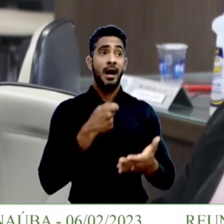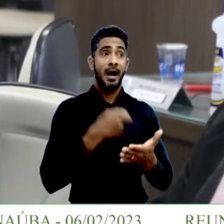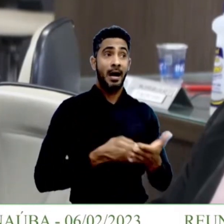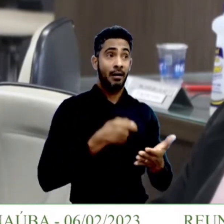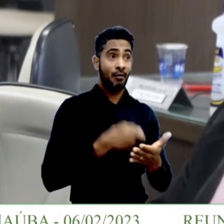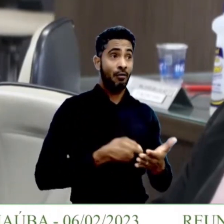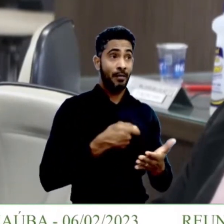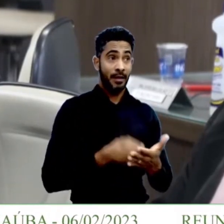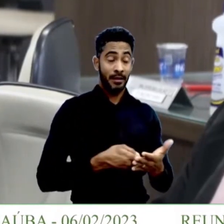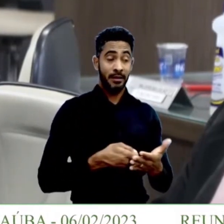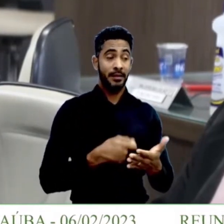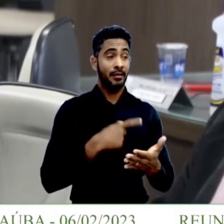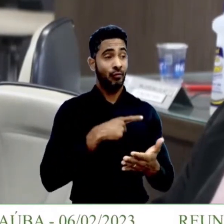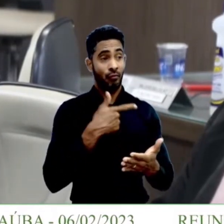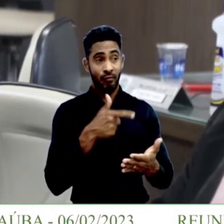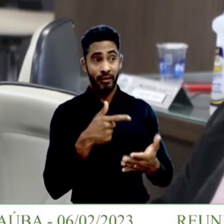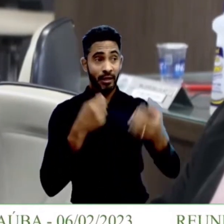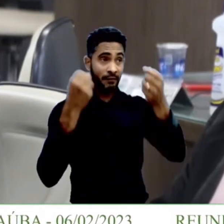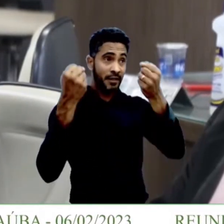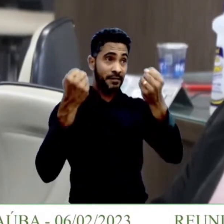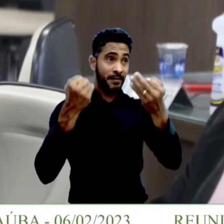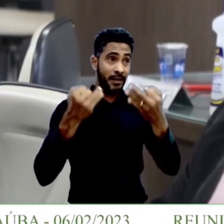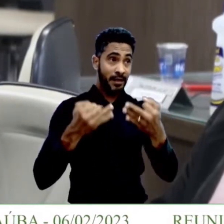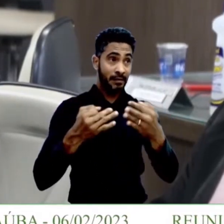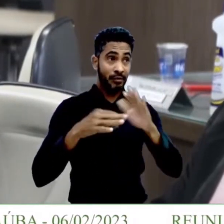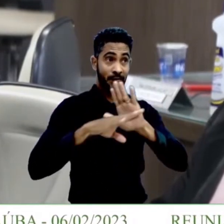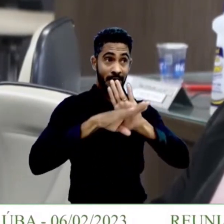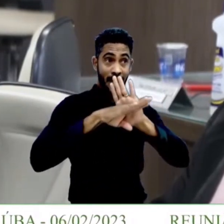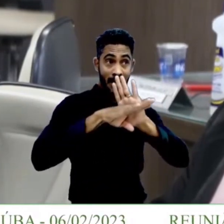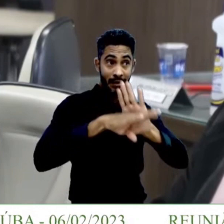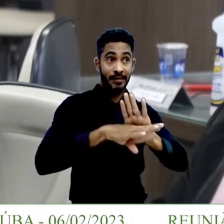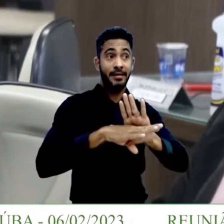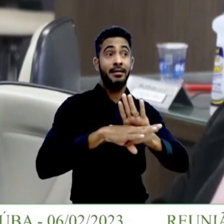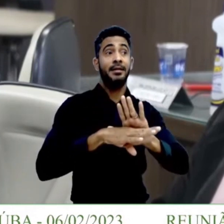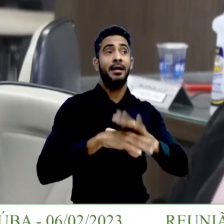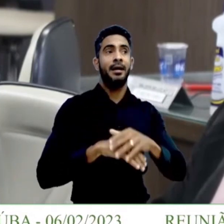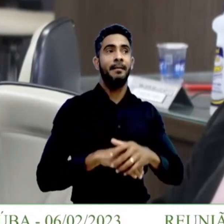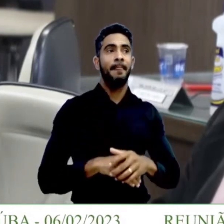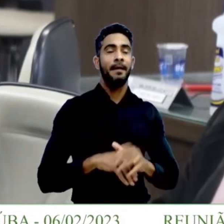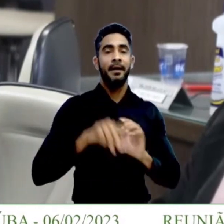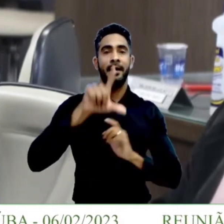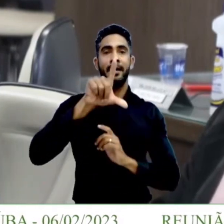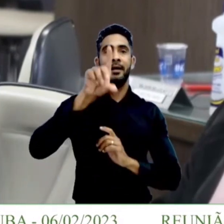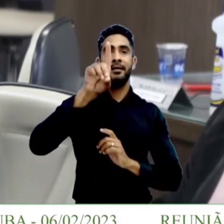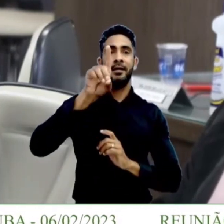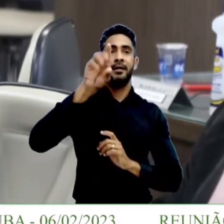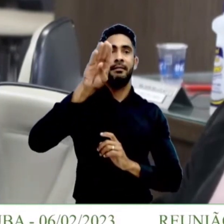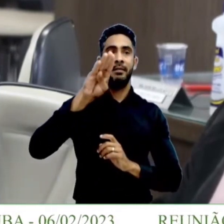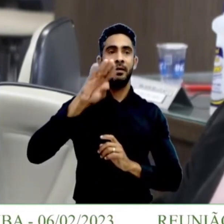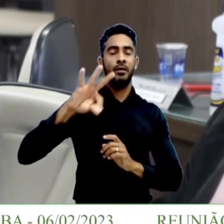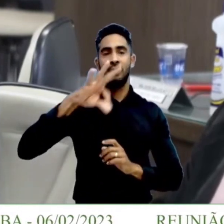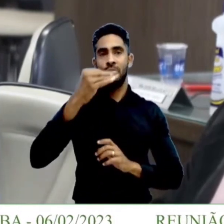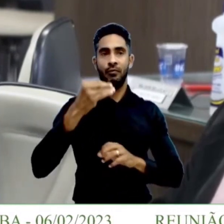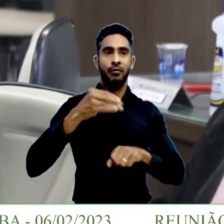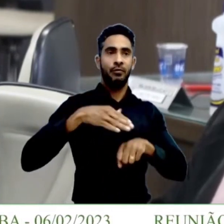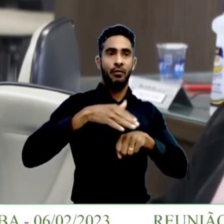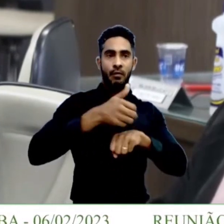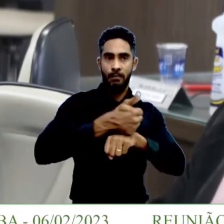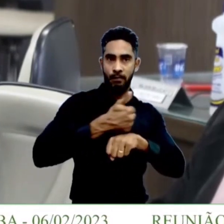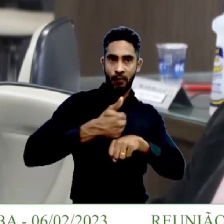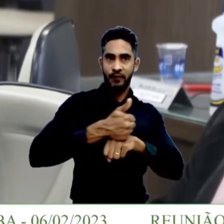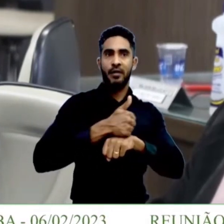LDB não reza, não fala sobre auxiliar. Para a LDB, todo profissional que trabalha